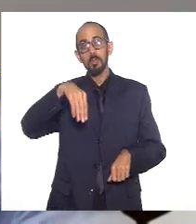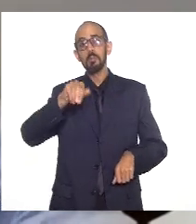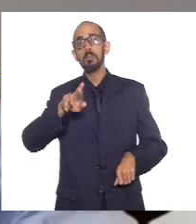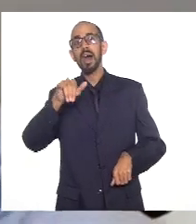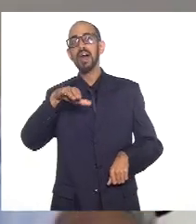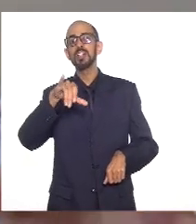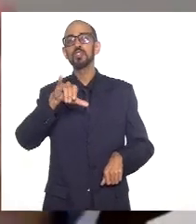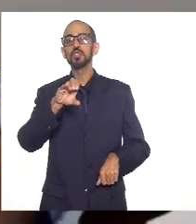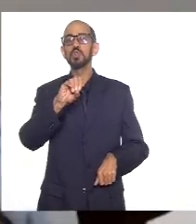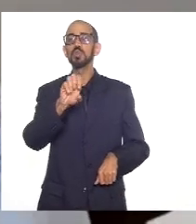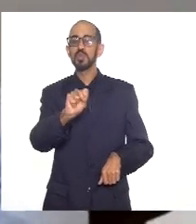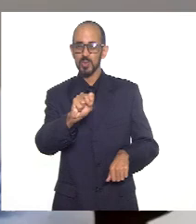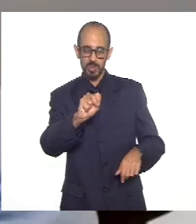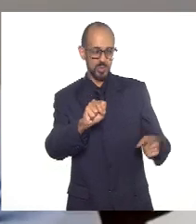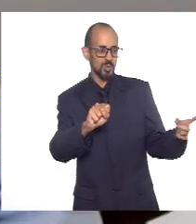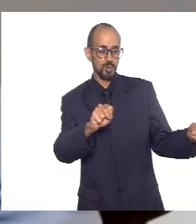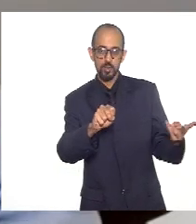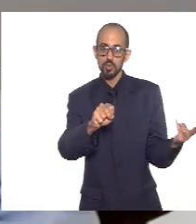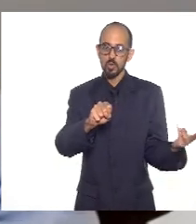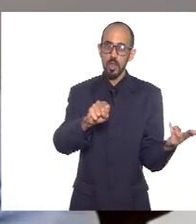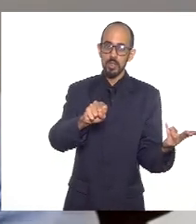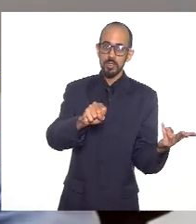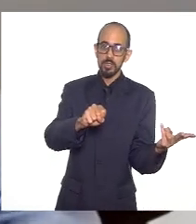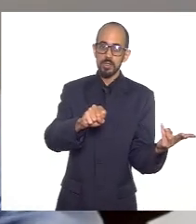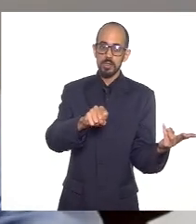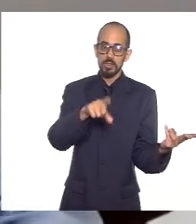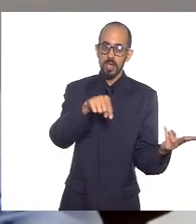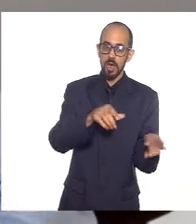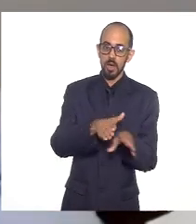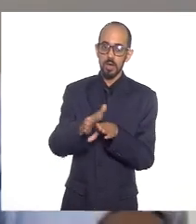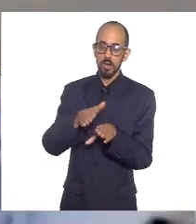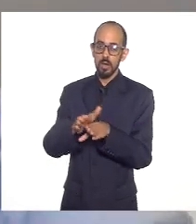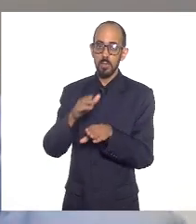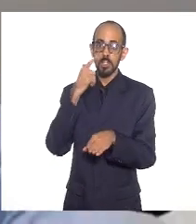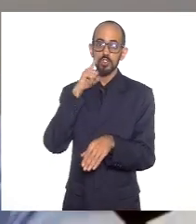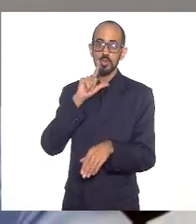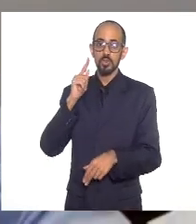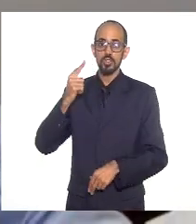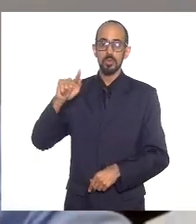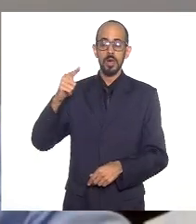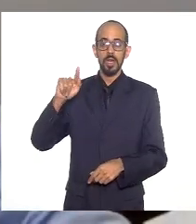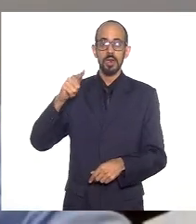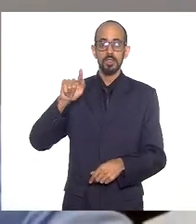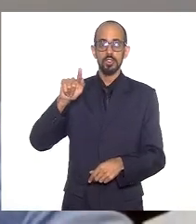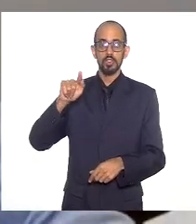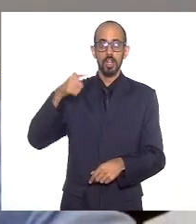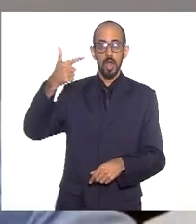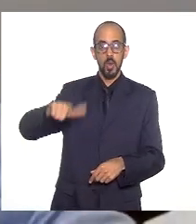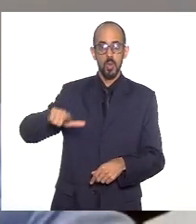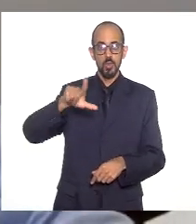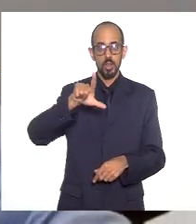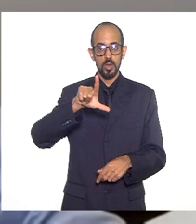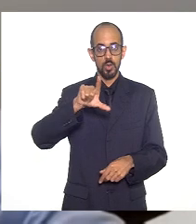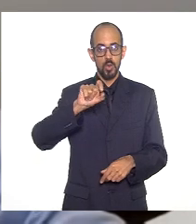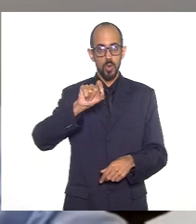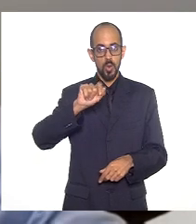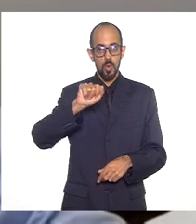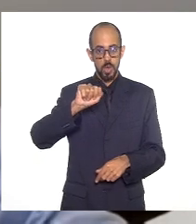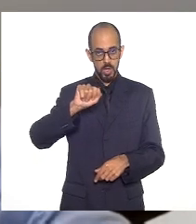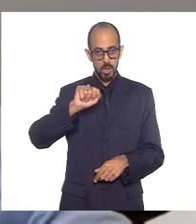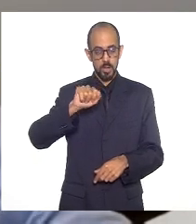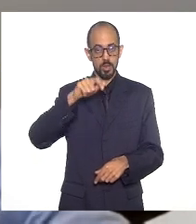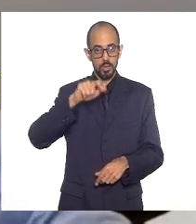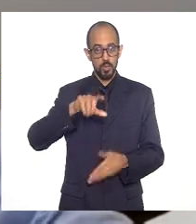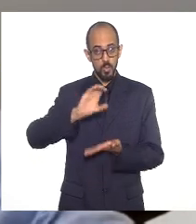né? Que é uma diretriz para garantir que, na próxima LOA, haja uma dotação orçamentária